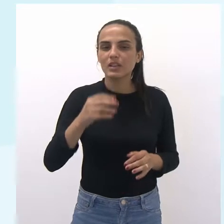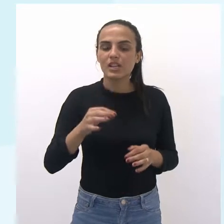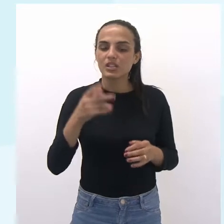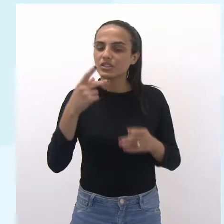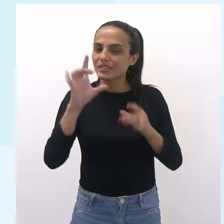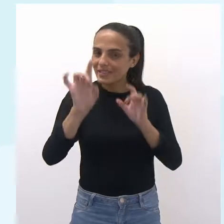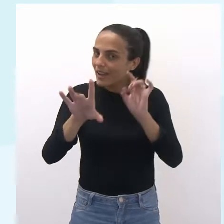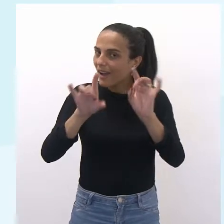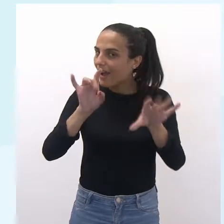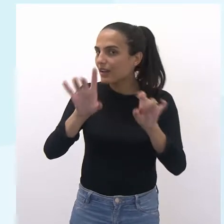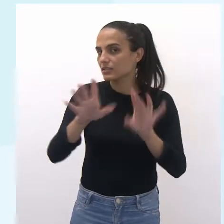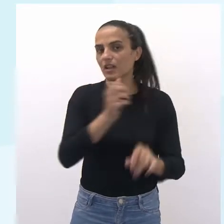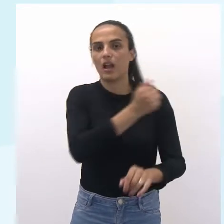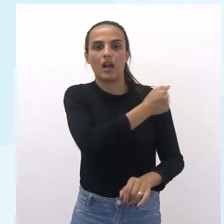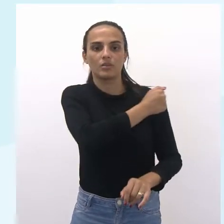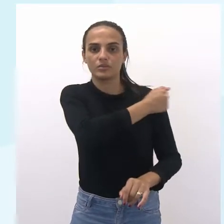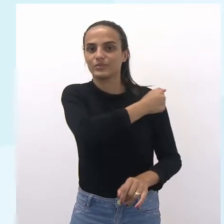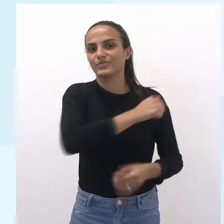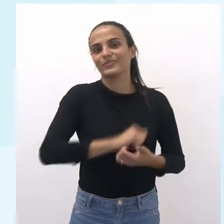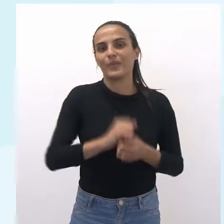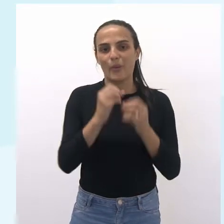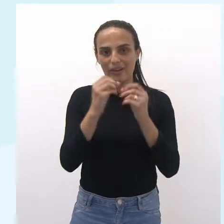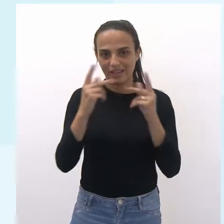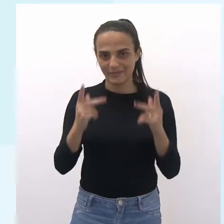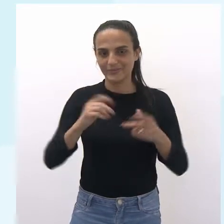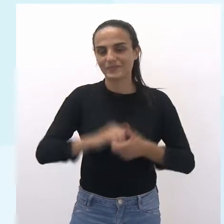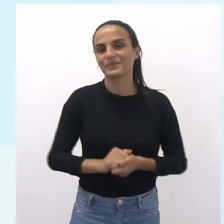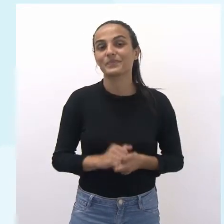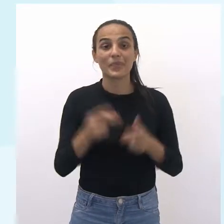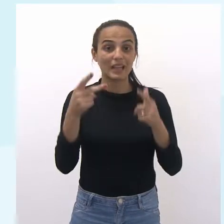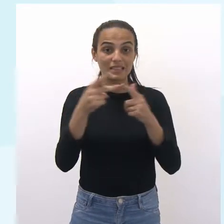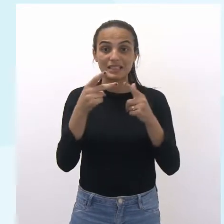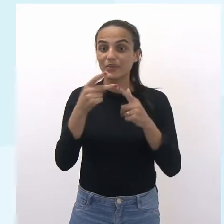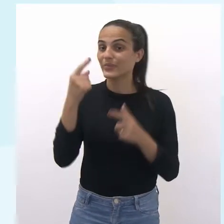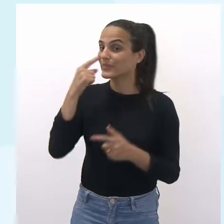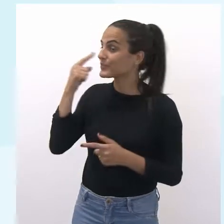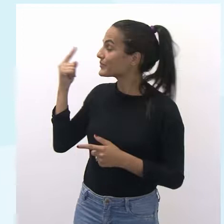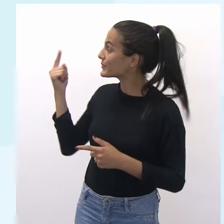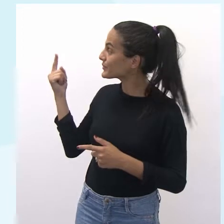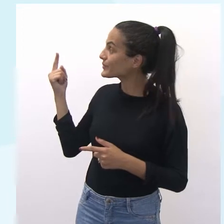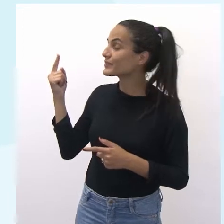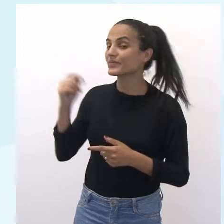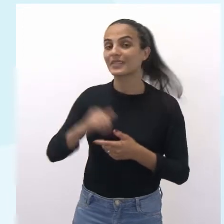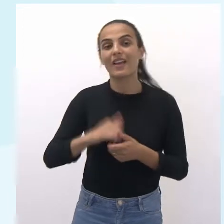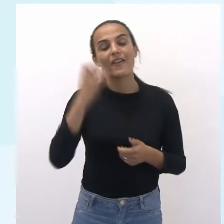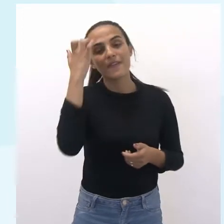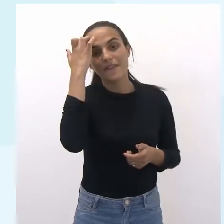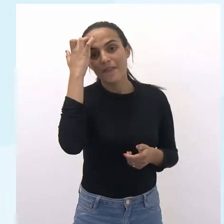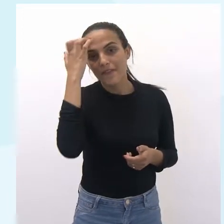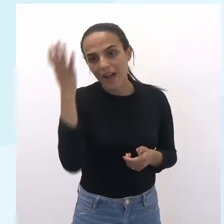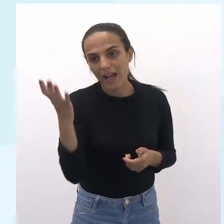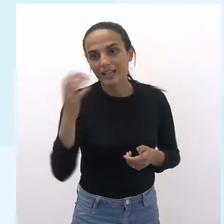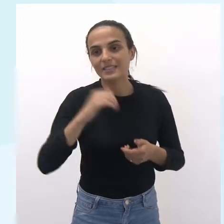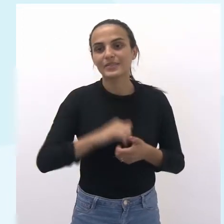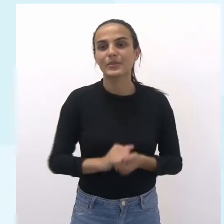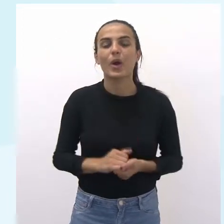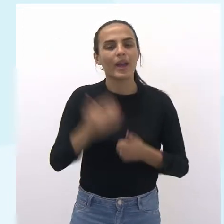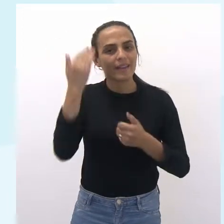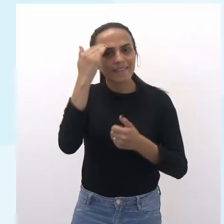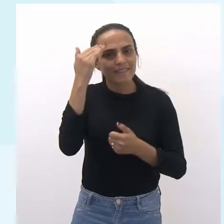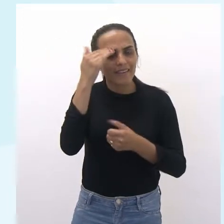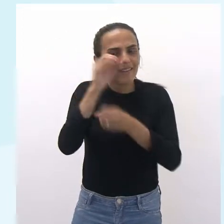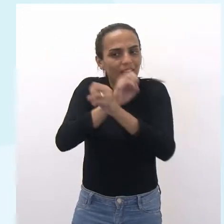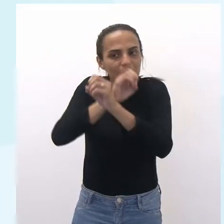nossos estudantes, ok? Segundo ponto positivo é facilitar a